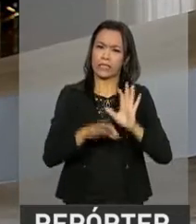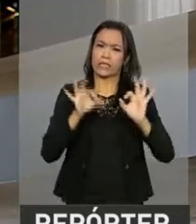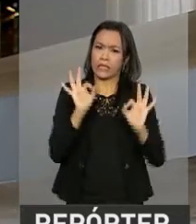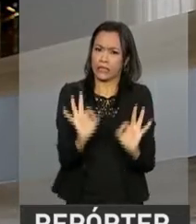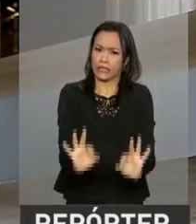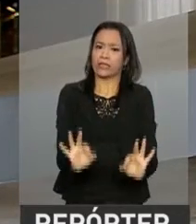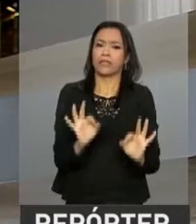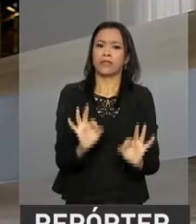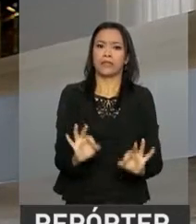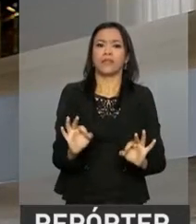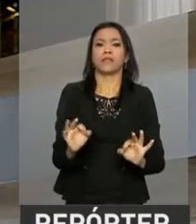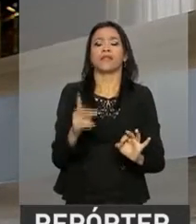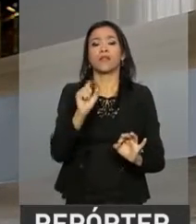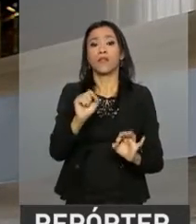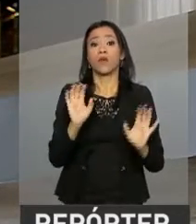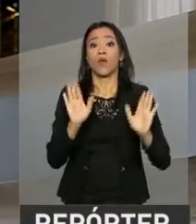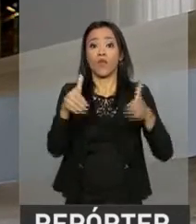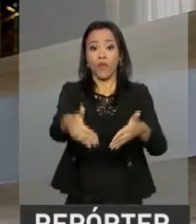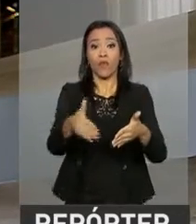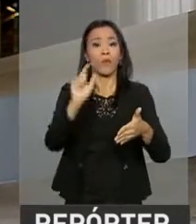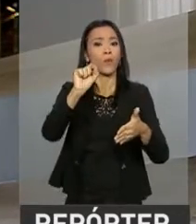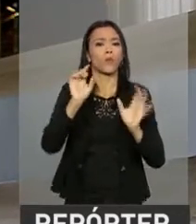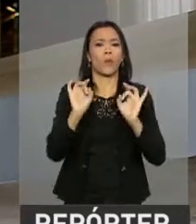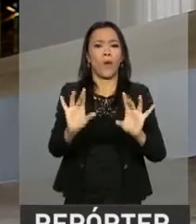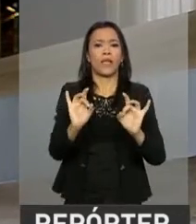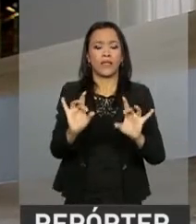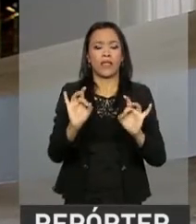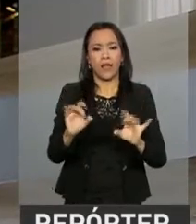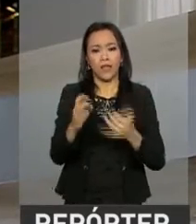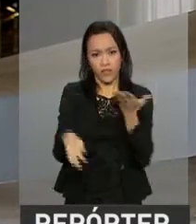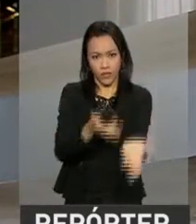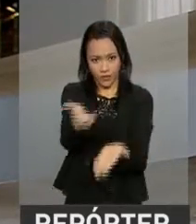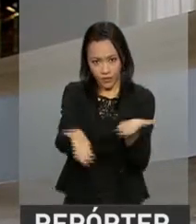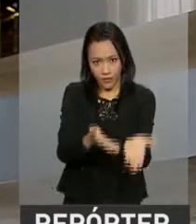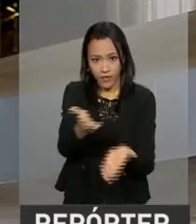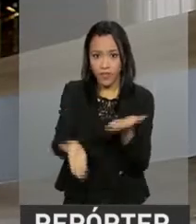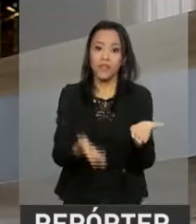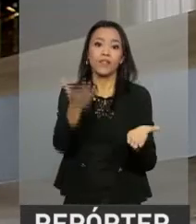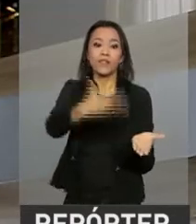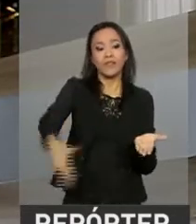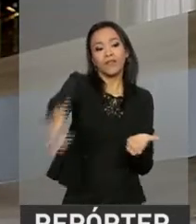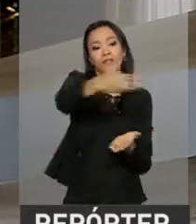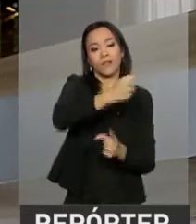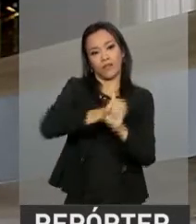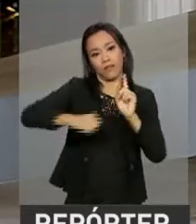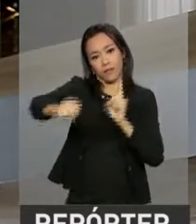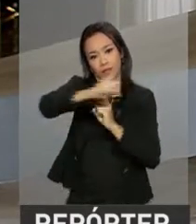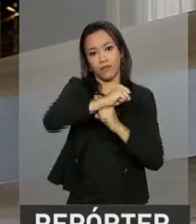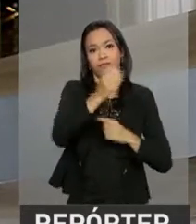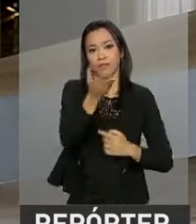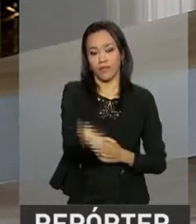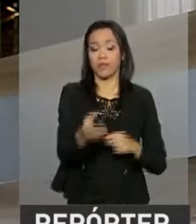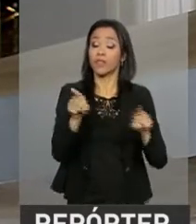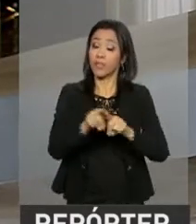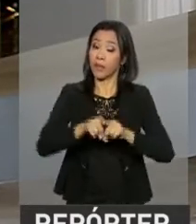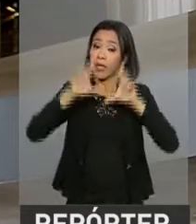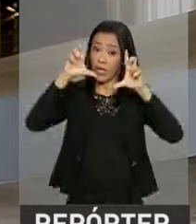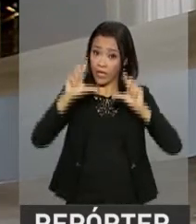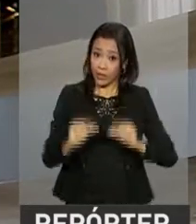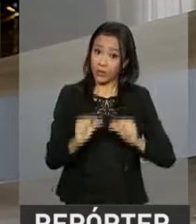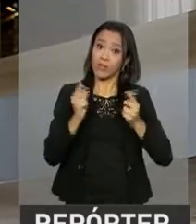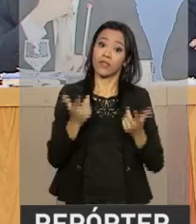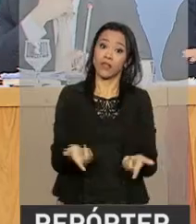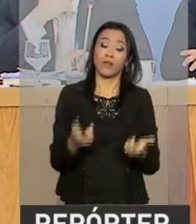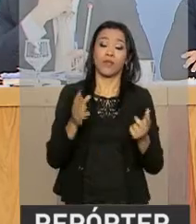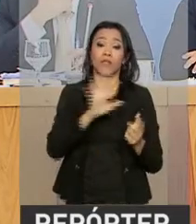técnico nas concessões com foco na qualidade da prestação dos serviços ao cidadão e na redução dos custos